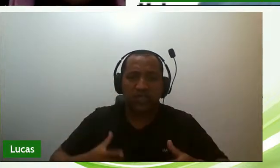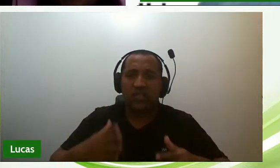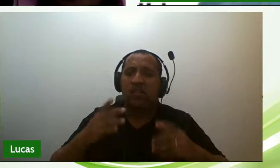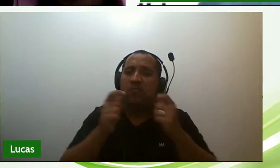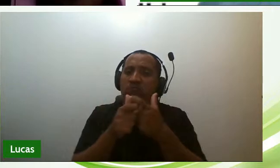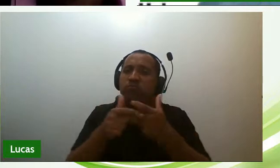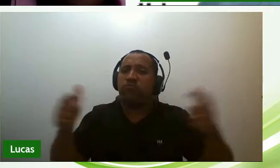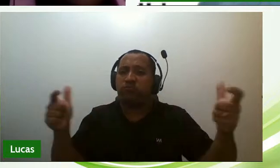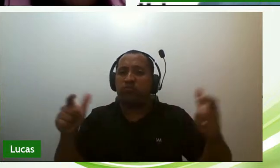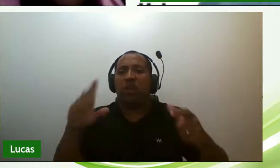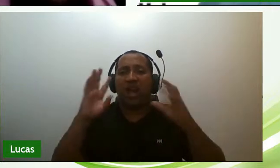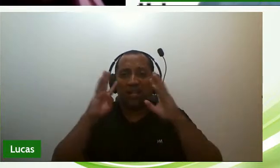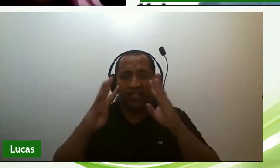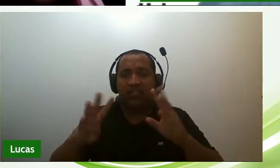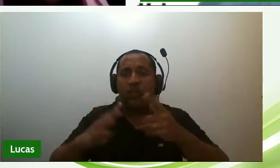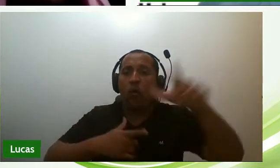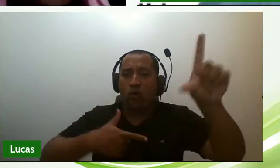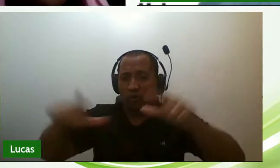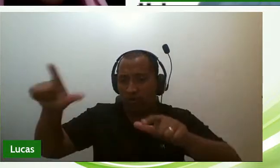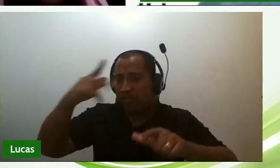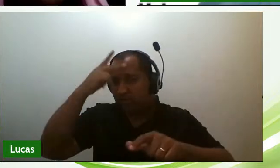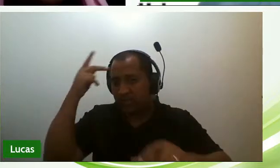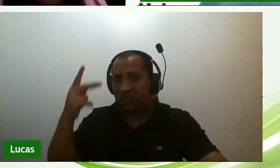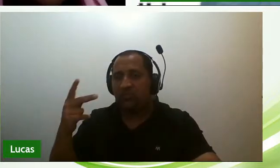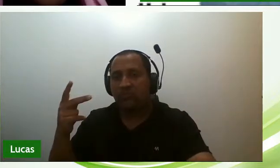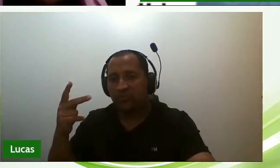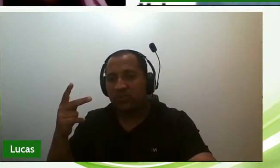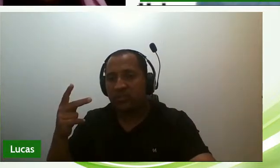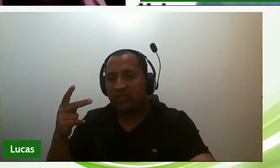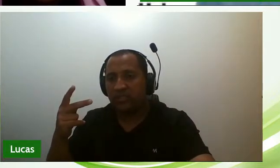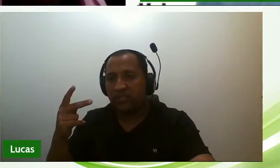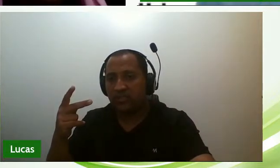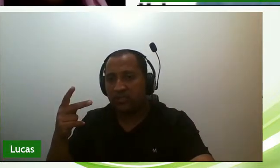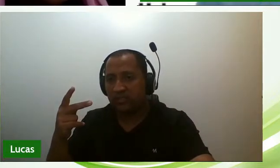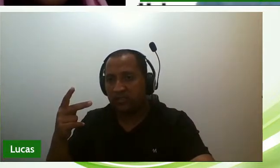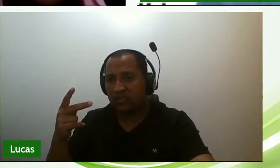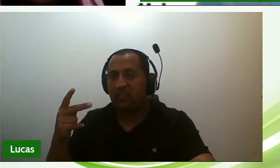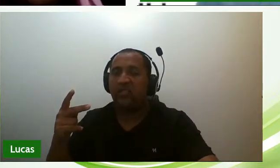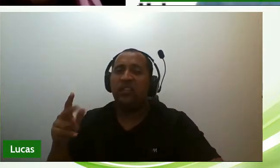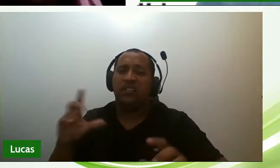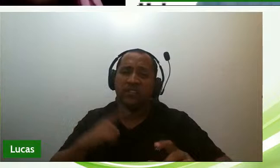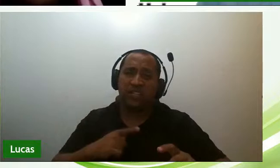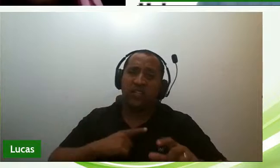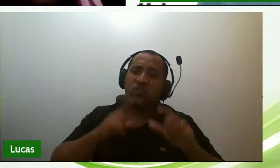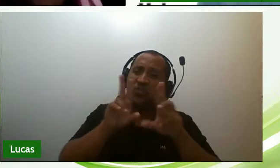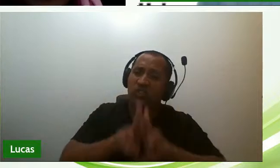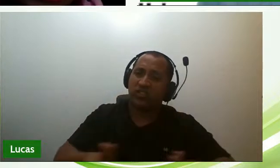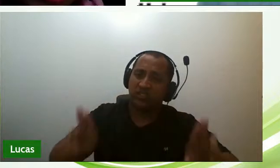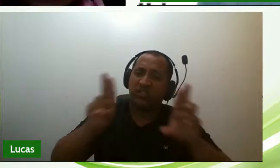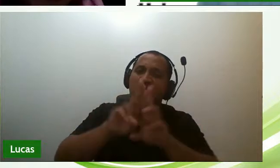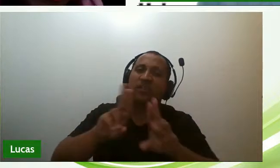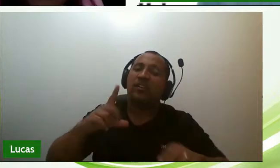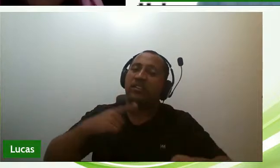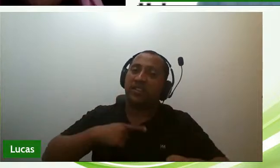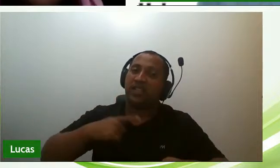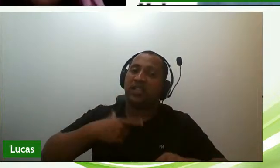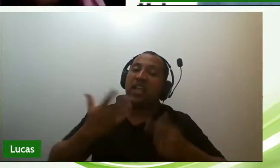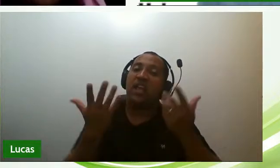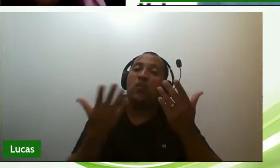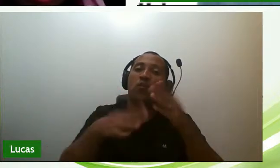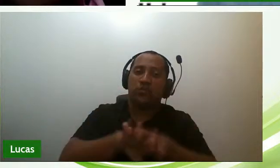de ouvir o outro. Quando a gente fala, a gente tem universidades que são universidades inclusivas,